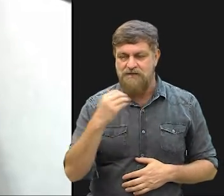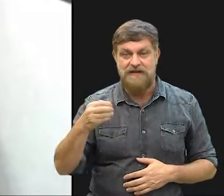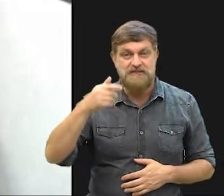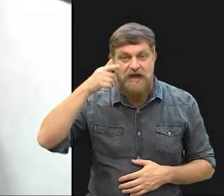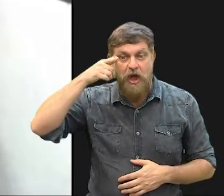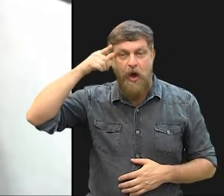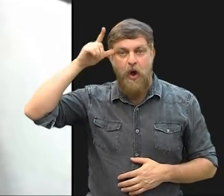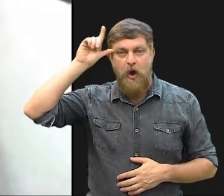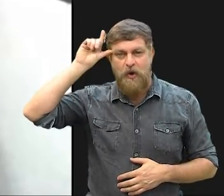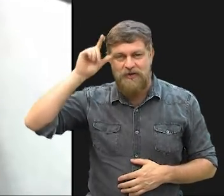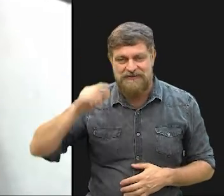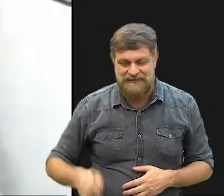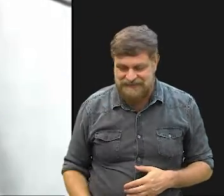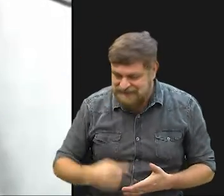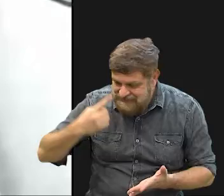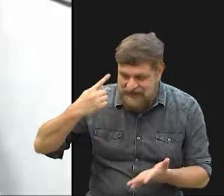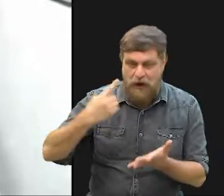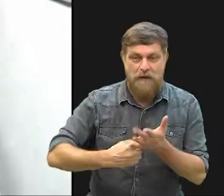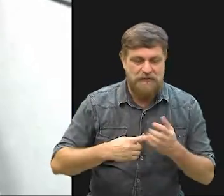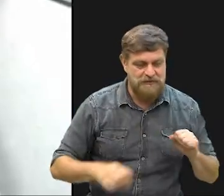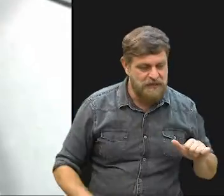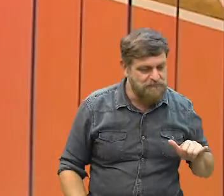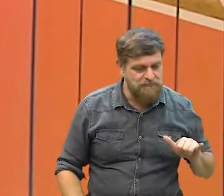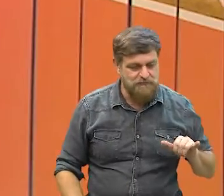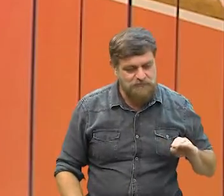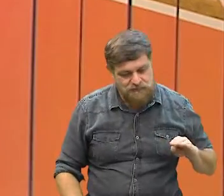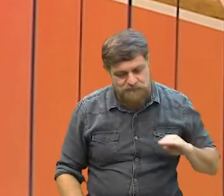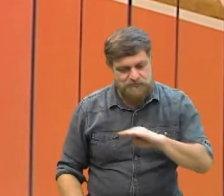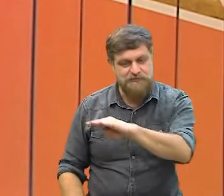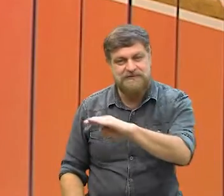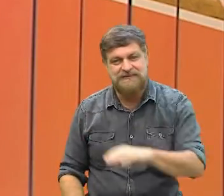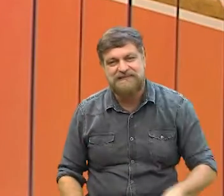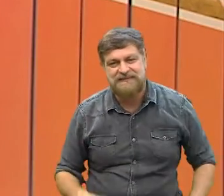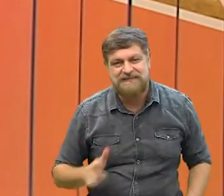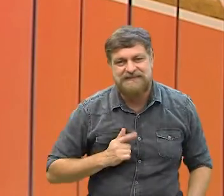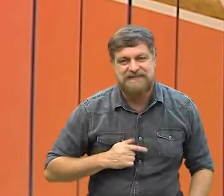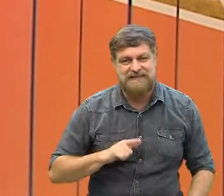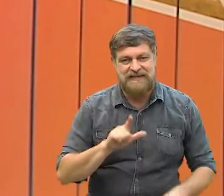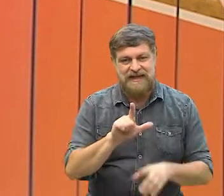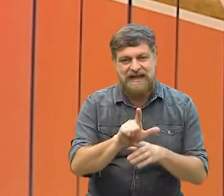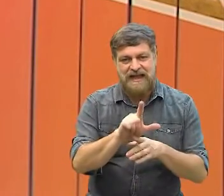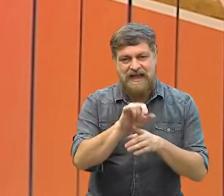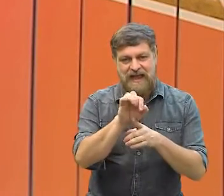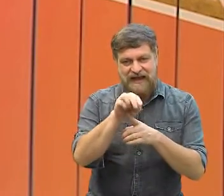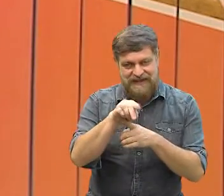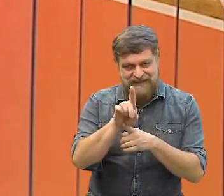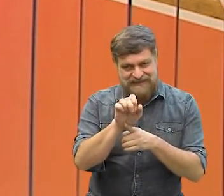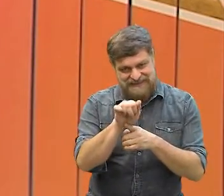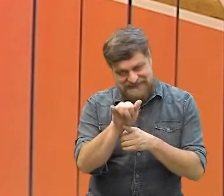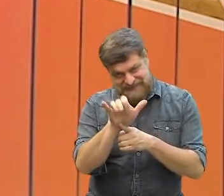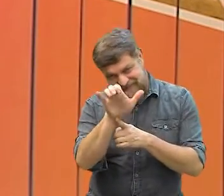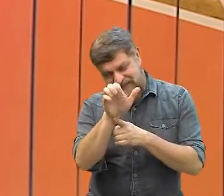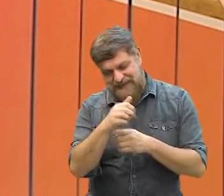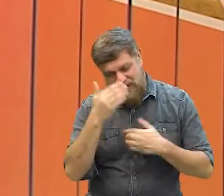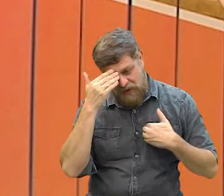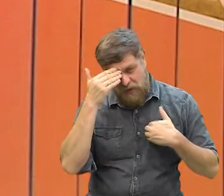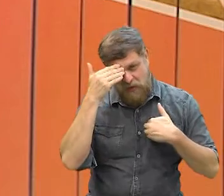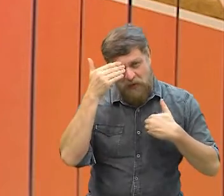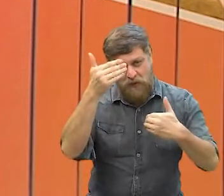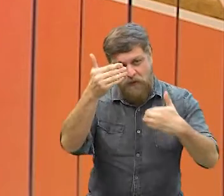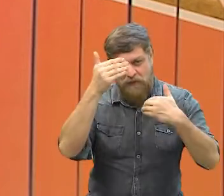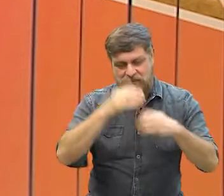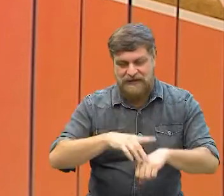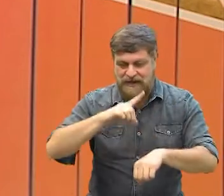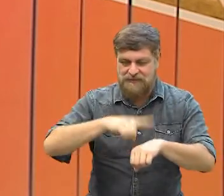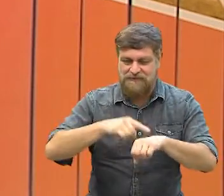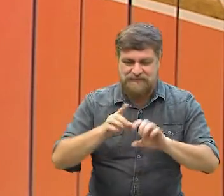assim, futebol a gente fecha num dia e viaja no outro, né? Então, Lindsay Camila, muito obrigado pela disponibilidade